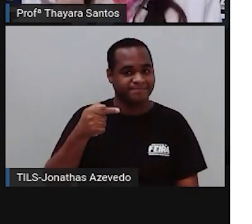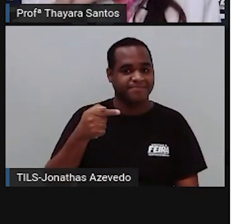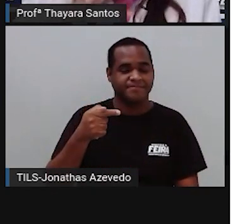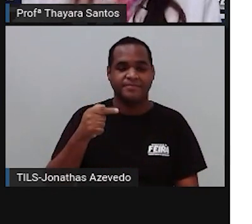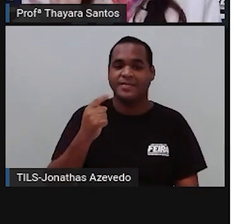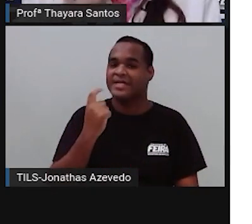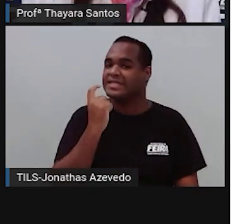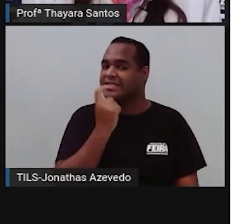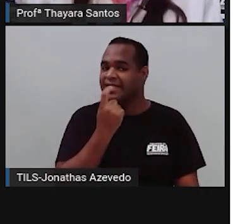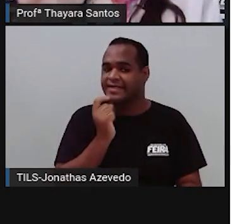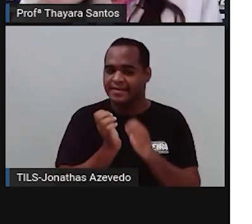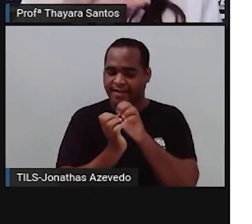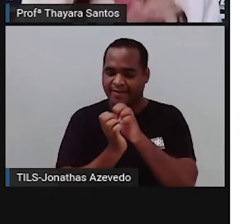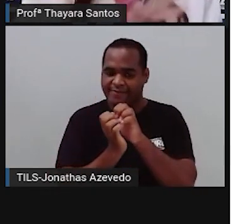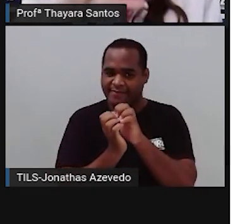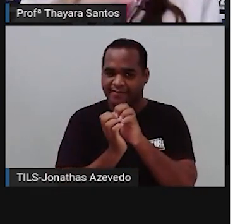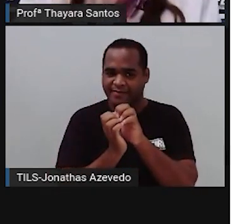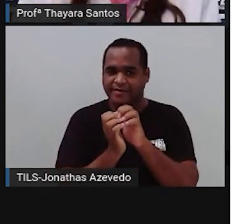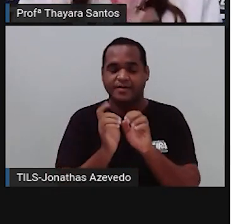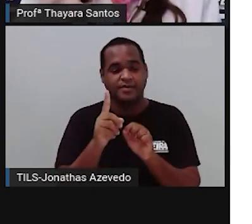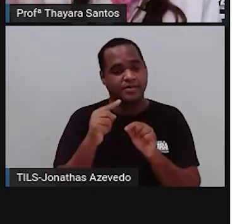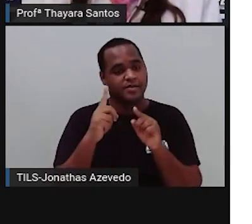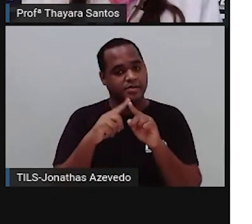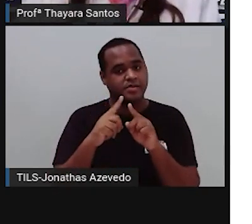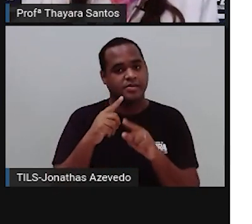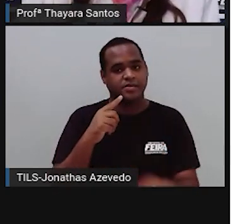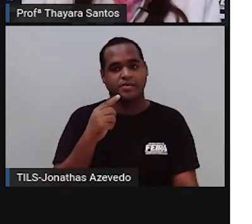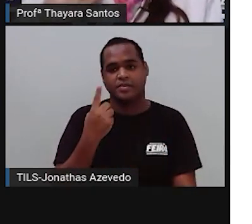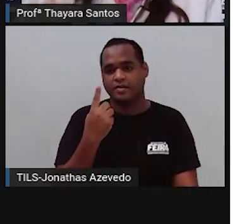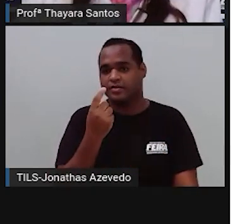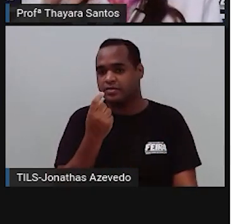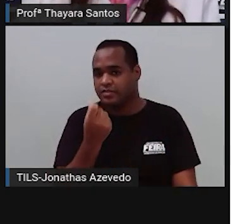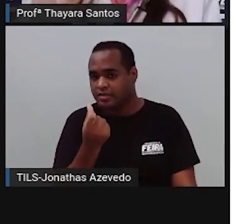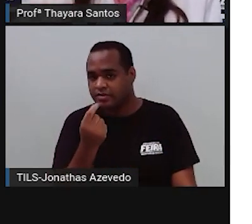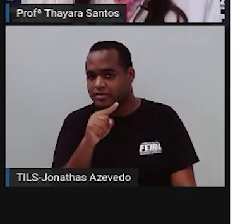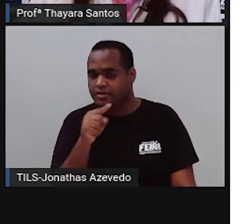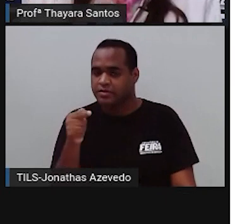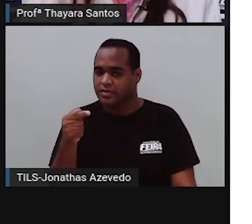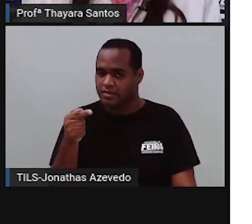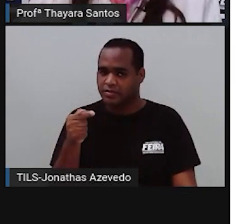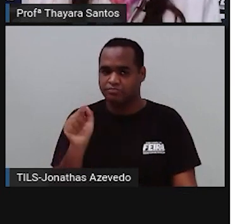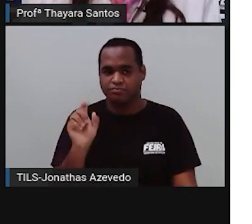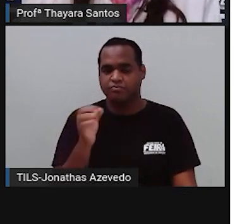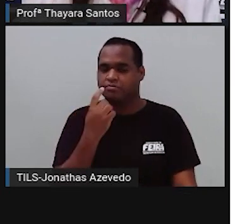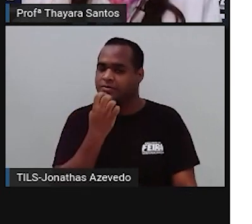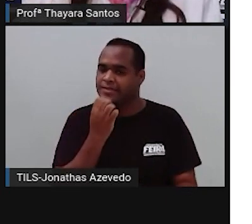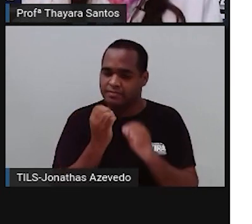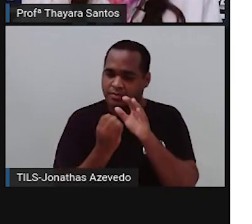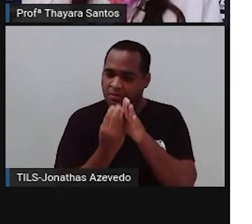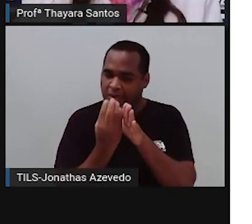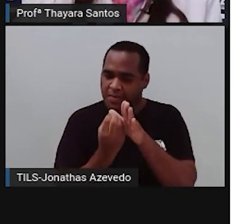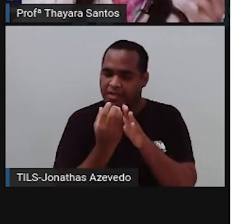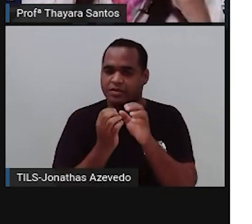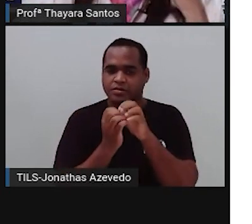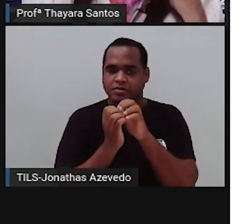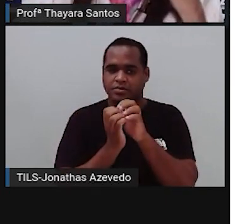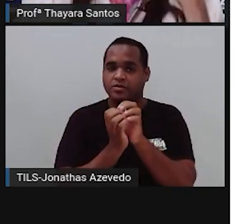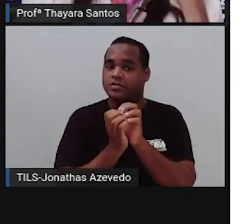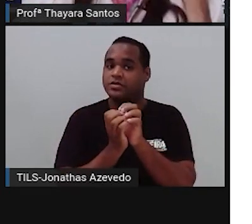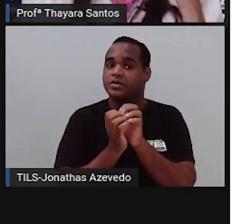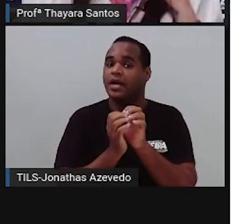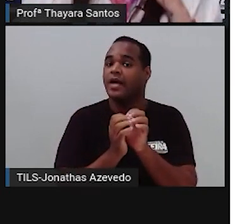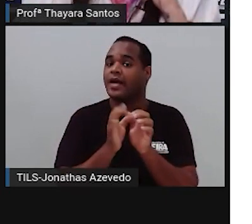dentes já estão sendo formados. Entre a sexta e a sétima semana, a gente tem a formação dos dentes ali. Claro que não é o